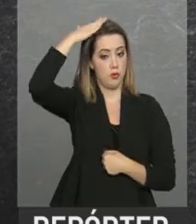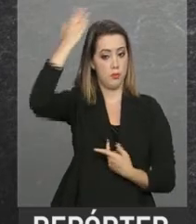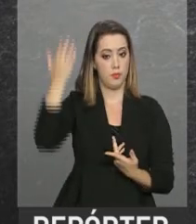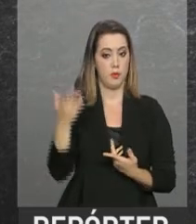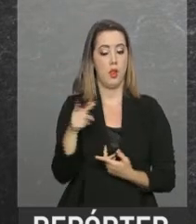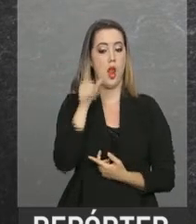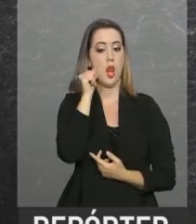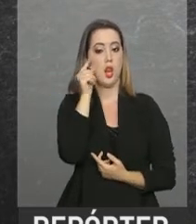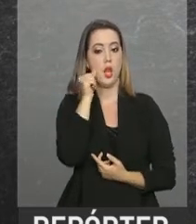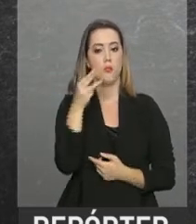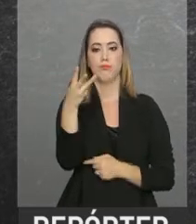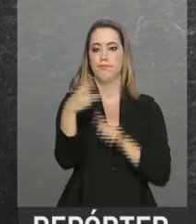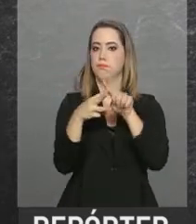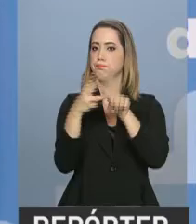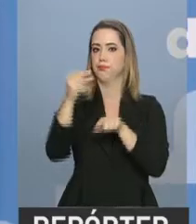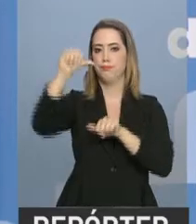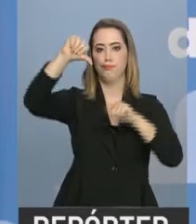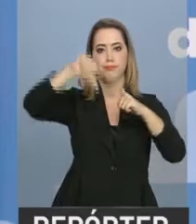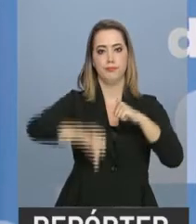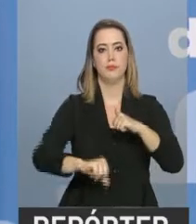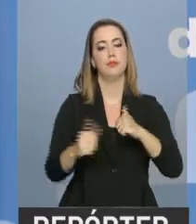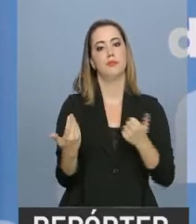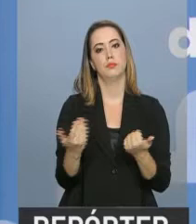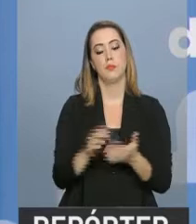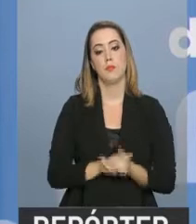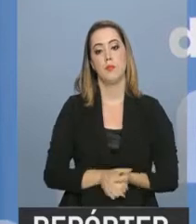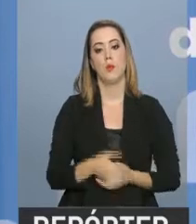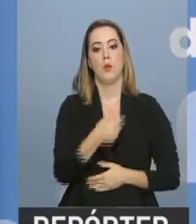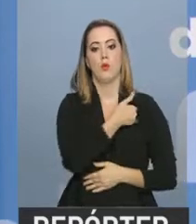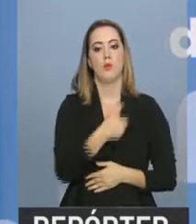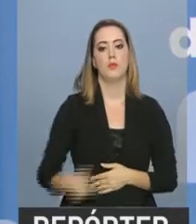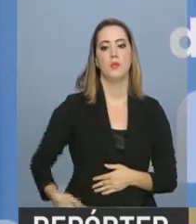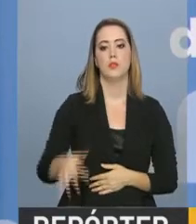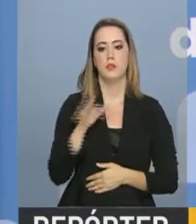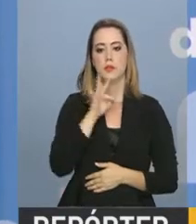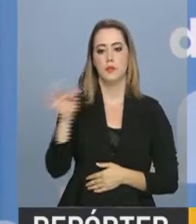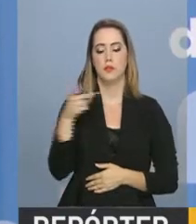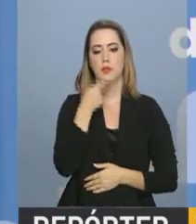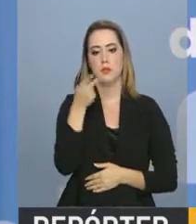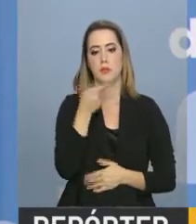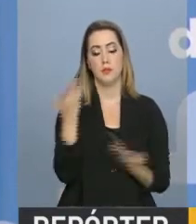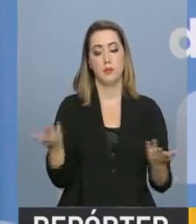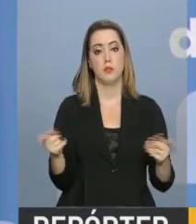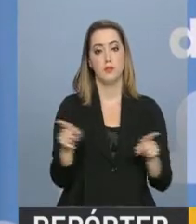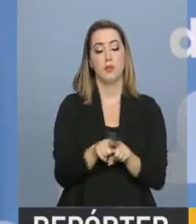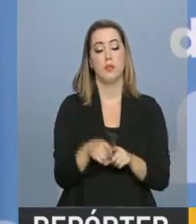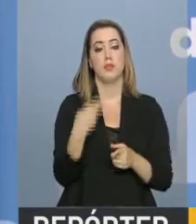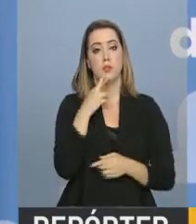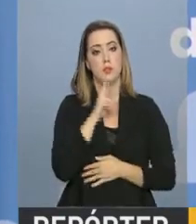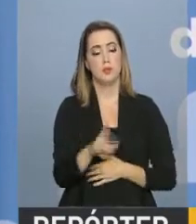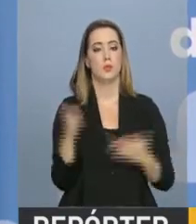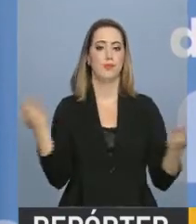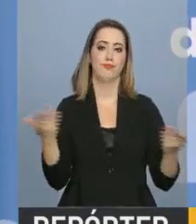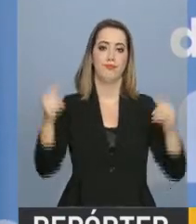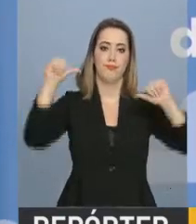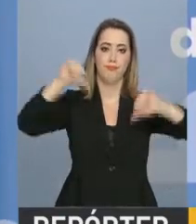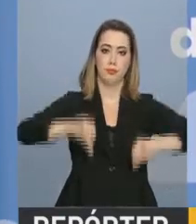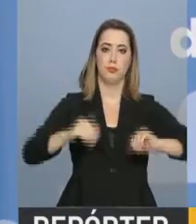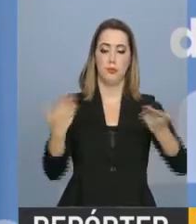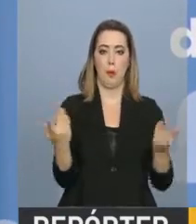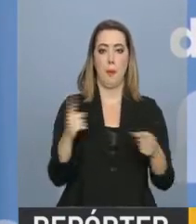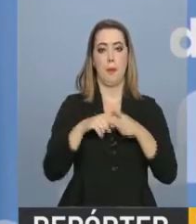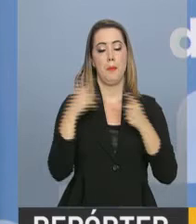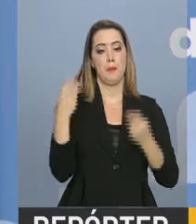pior resultado nessas três matérias o governo federal admite que os resultados do pisa 2015 não foram satisfatórios para o